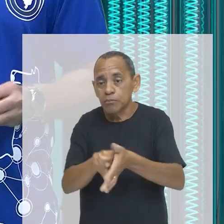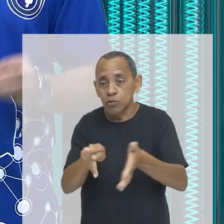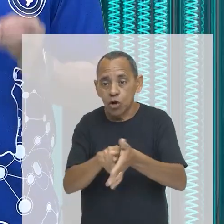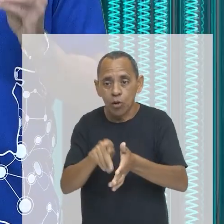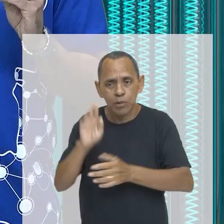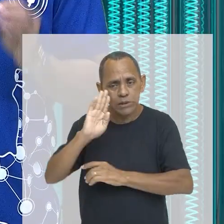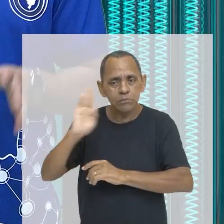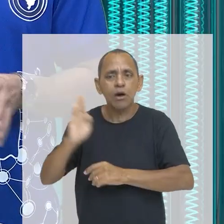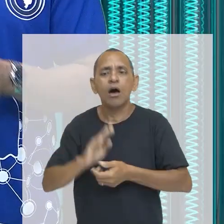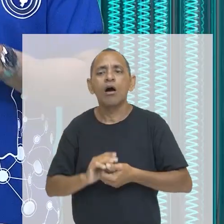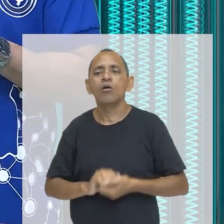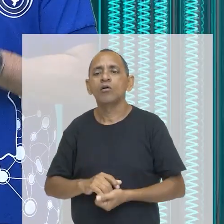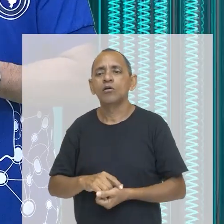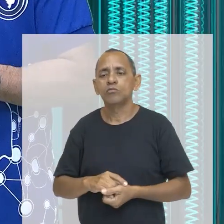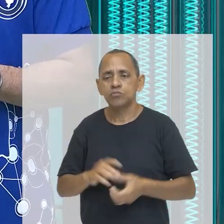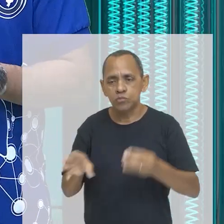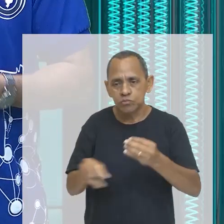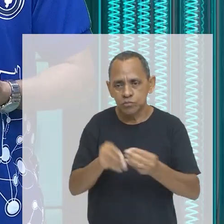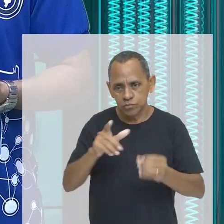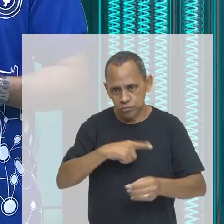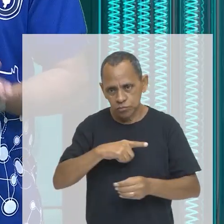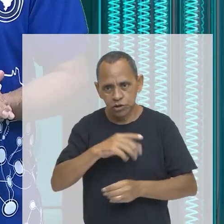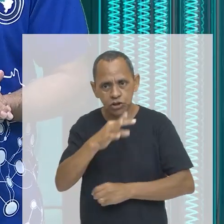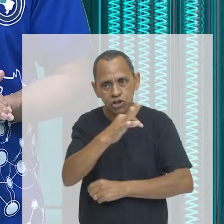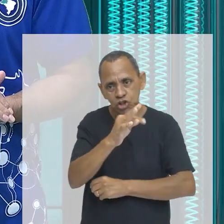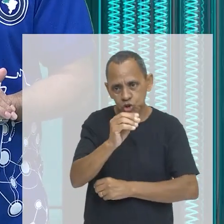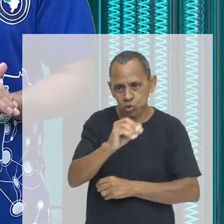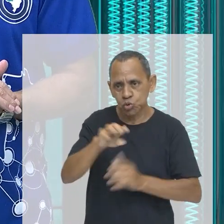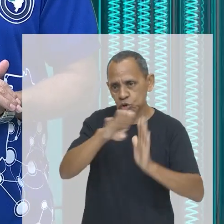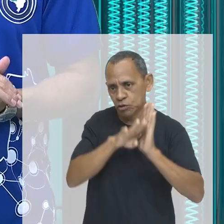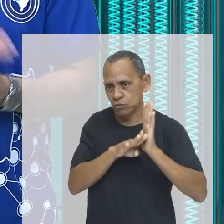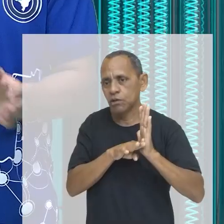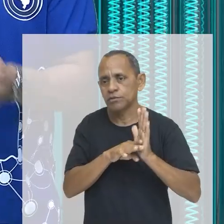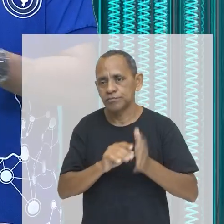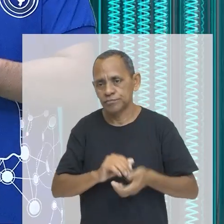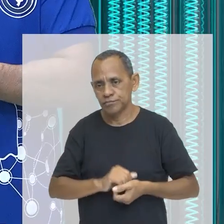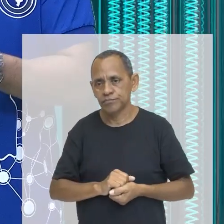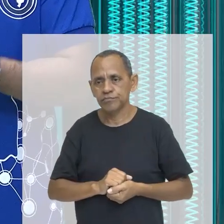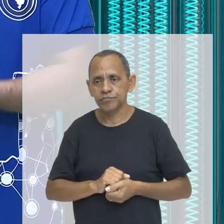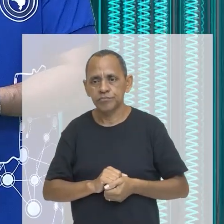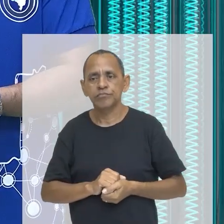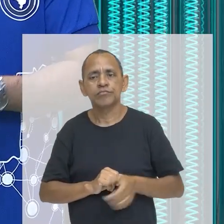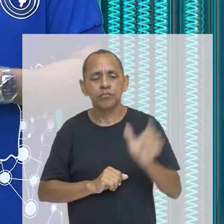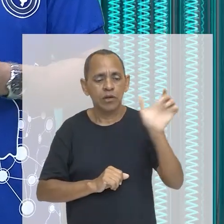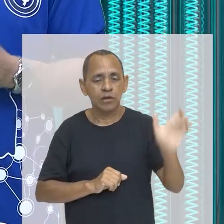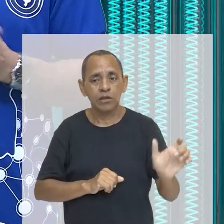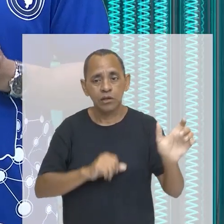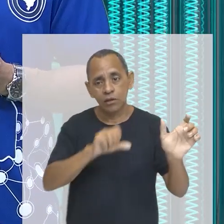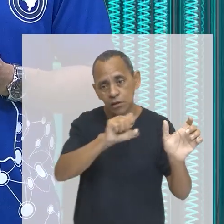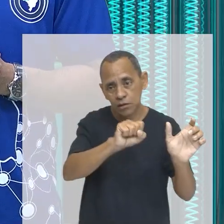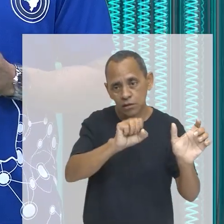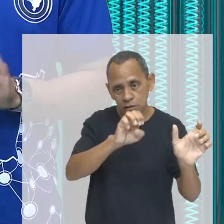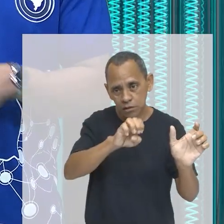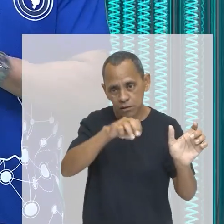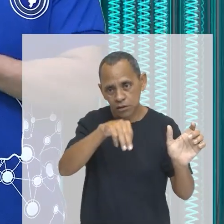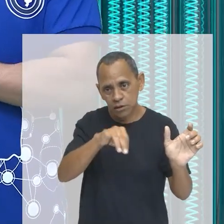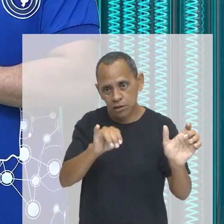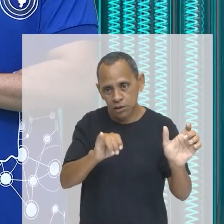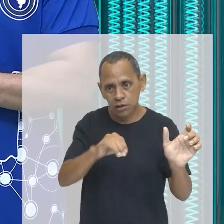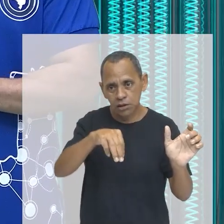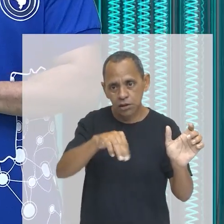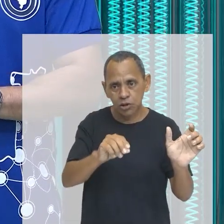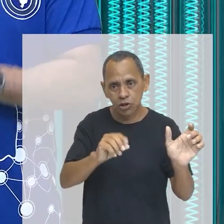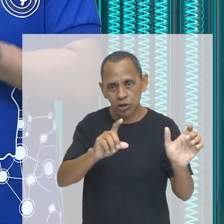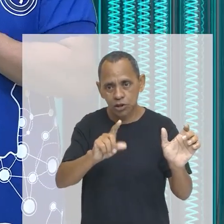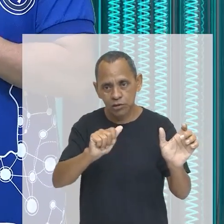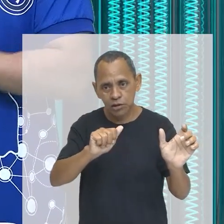ok? Verbos modais com o to, eles são classificados como semimodais. E são semimodais porque eles podem ser